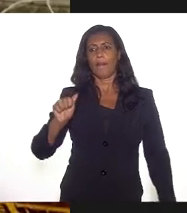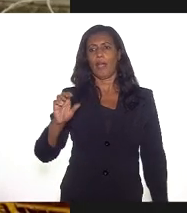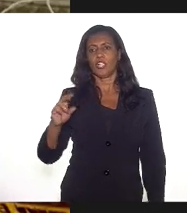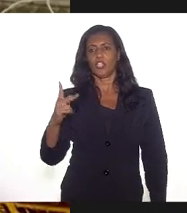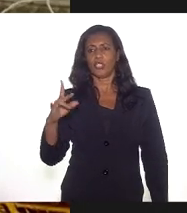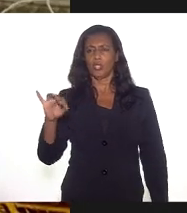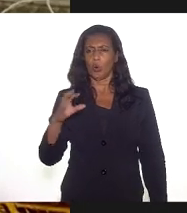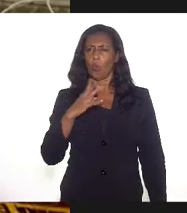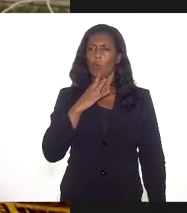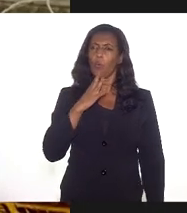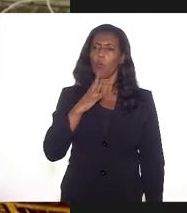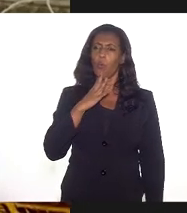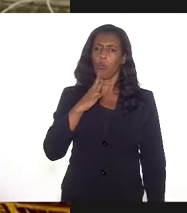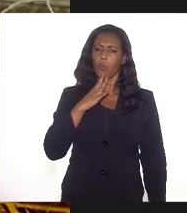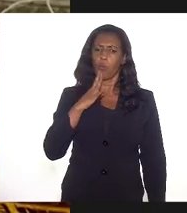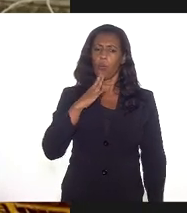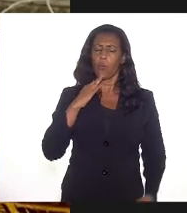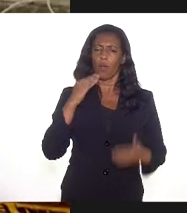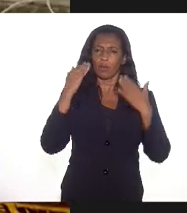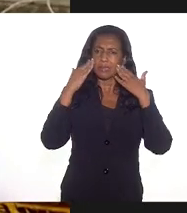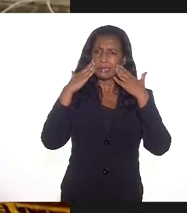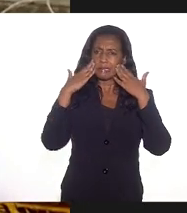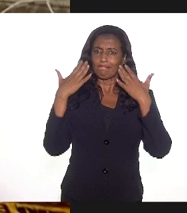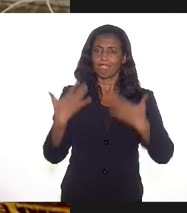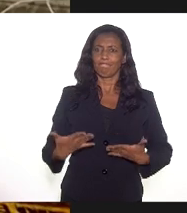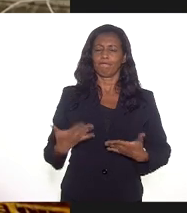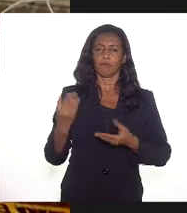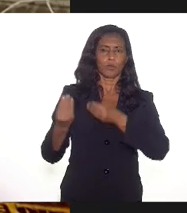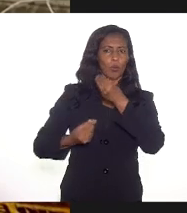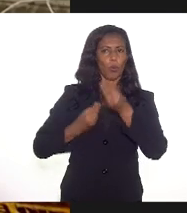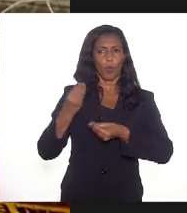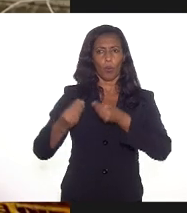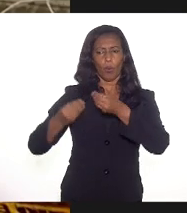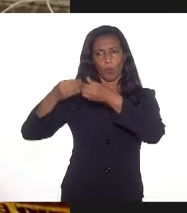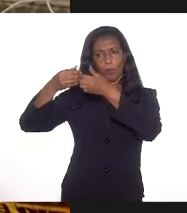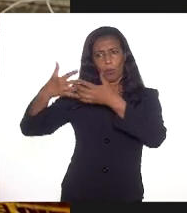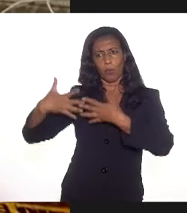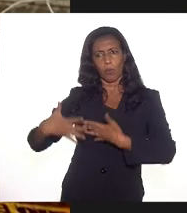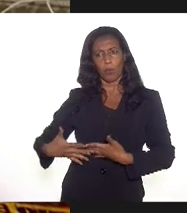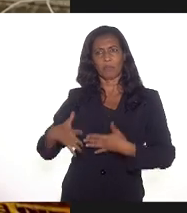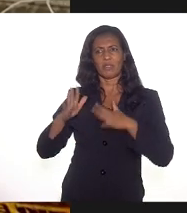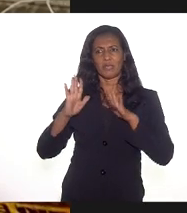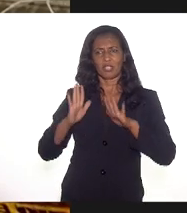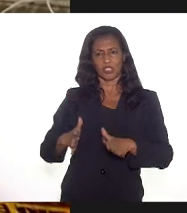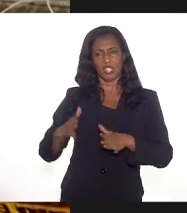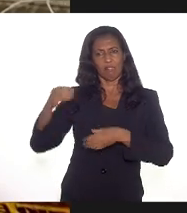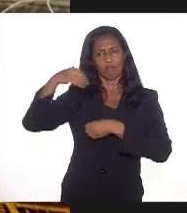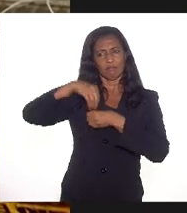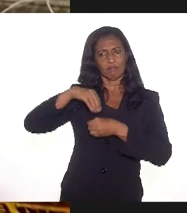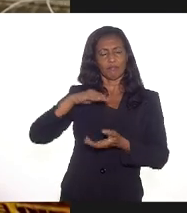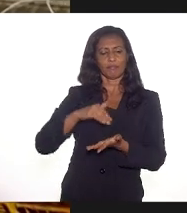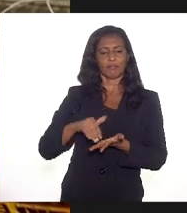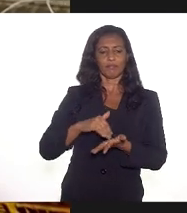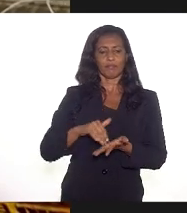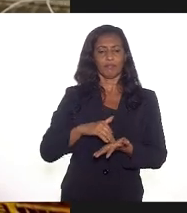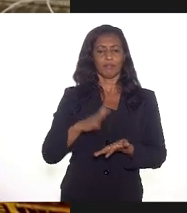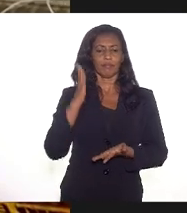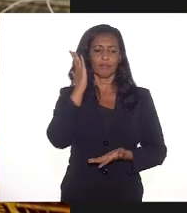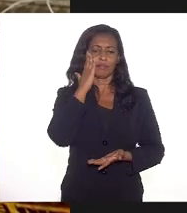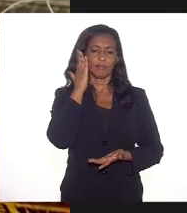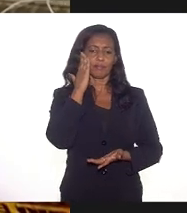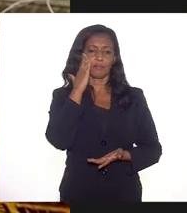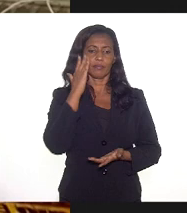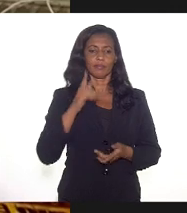rogando conhecer manifestação, bem como as medidas adotadas por esta secretaria. Cabe